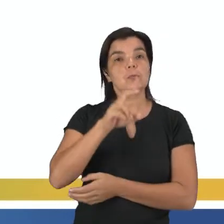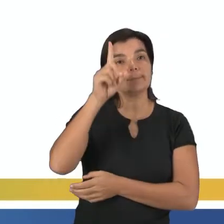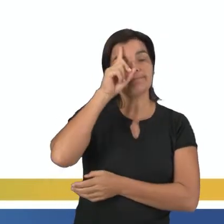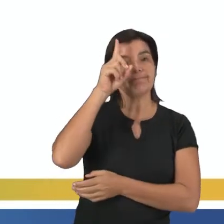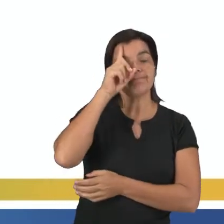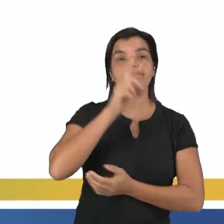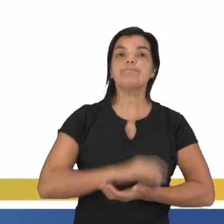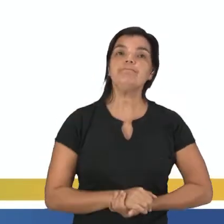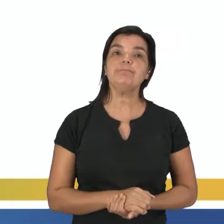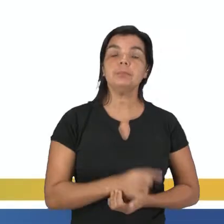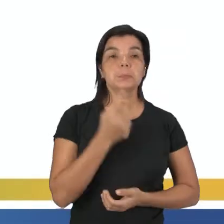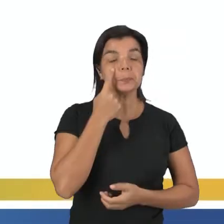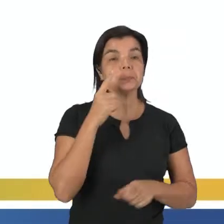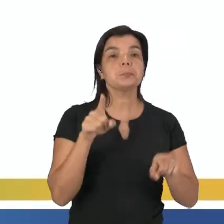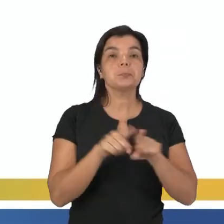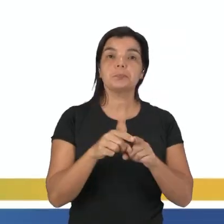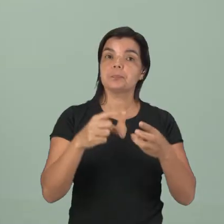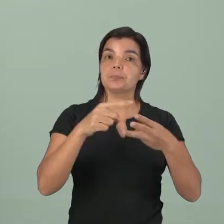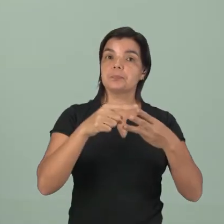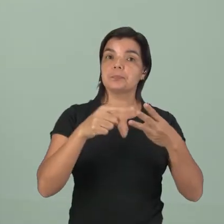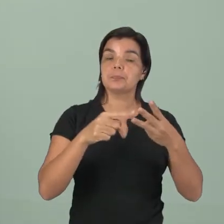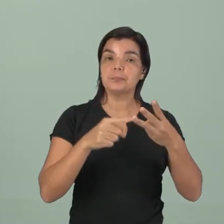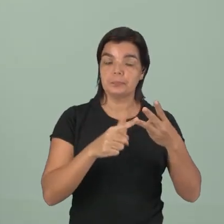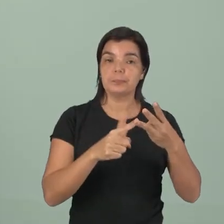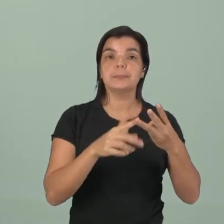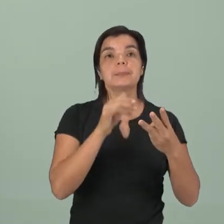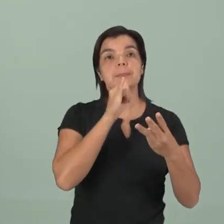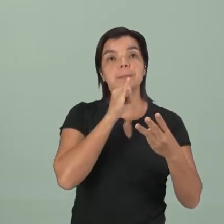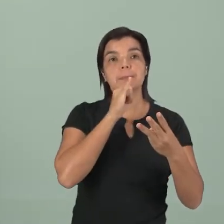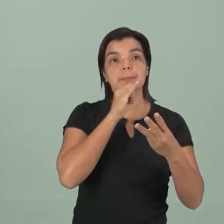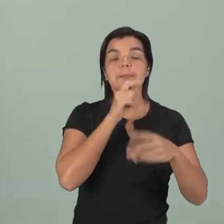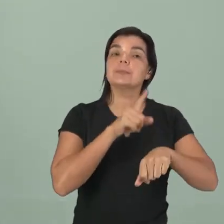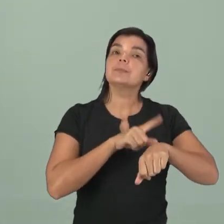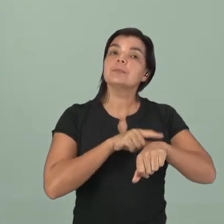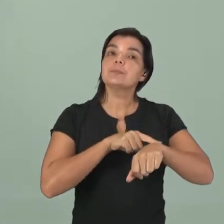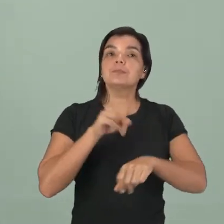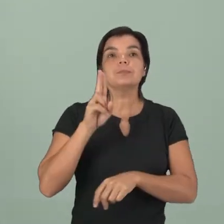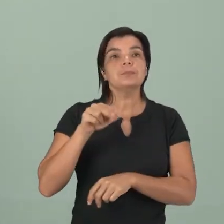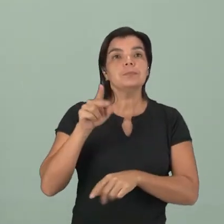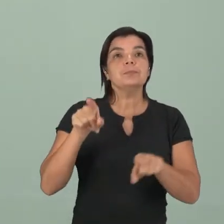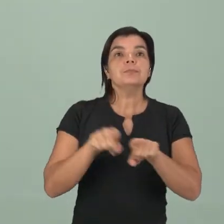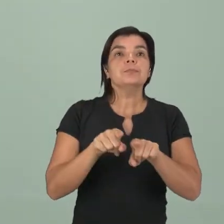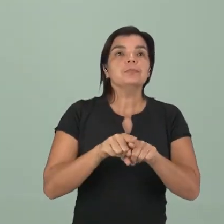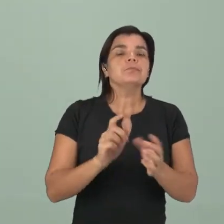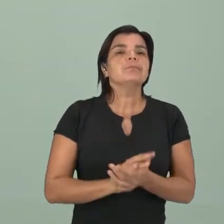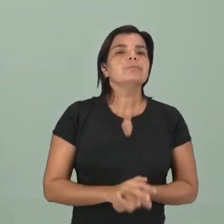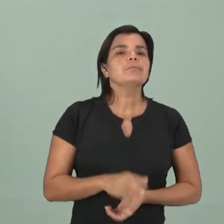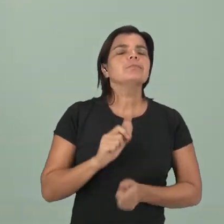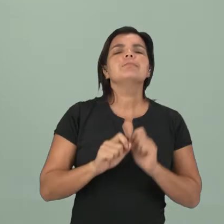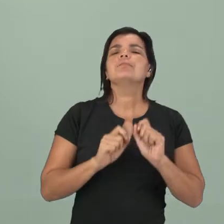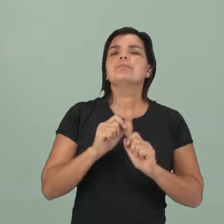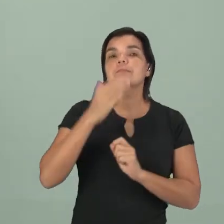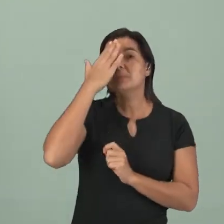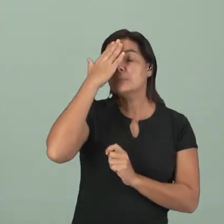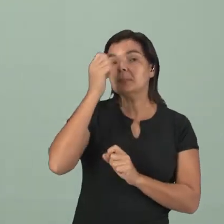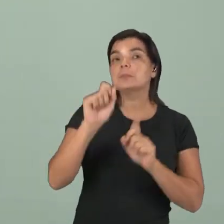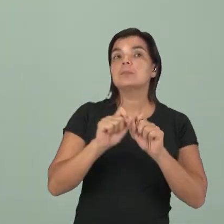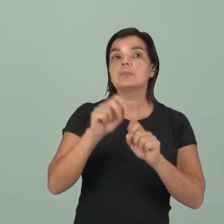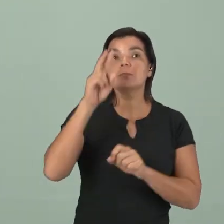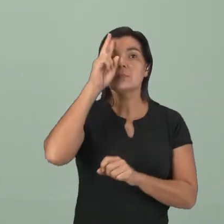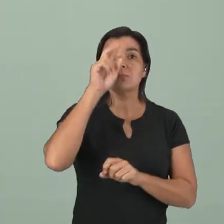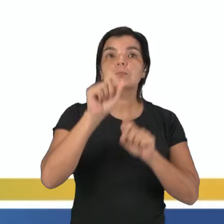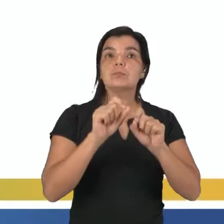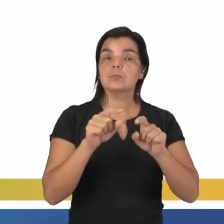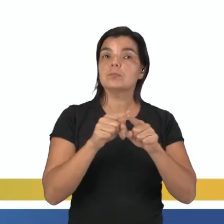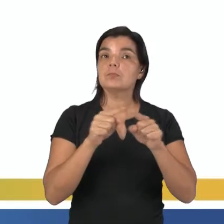ok? Vimos aqui 3 exemplos das unidades de tempos. Tirando isso, o que a gente precisa saber e relembrar, né?